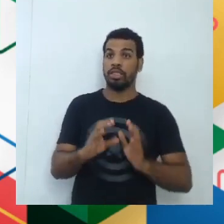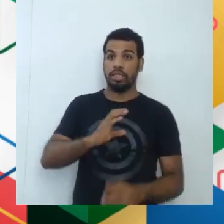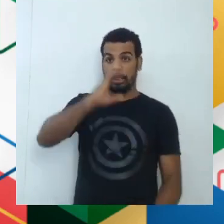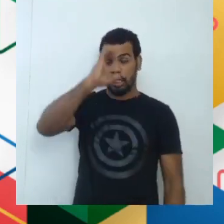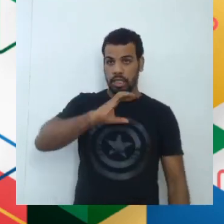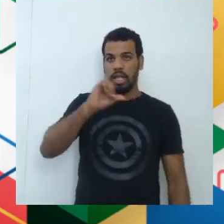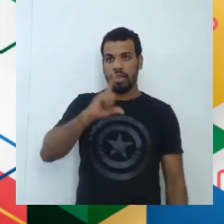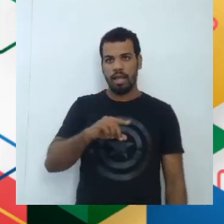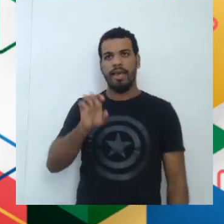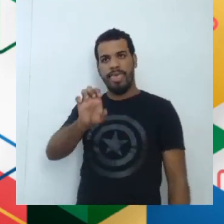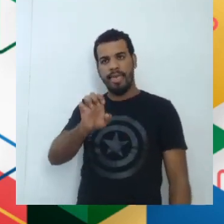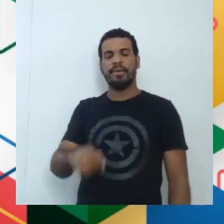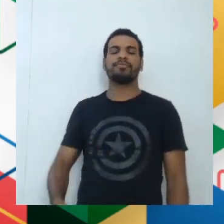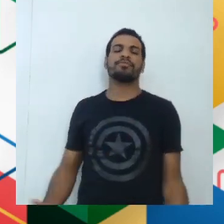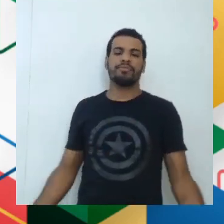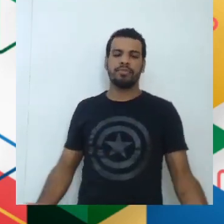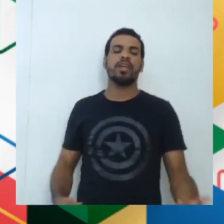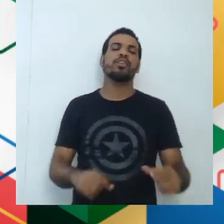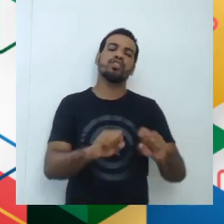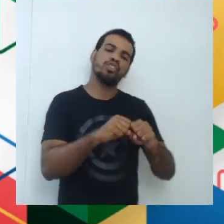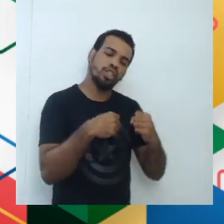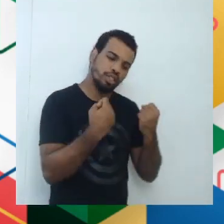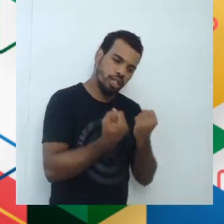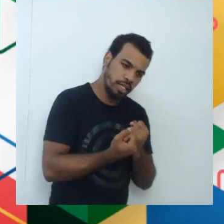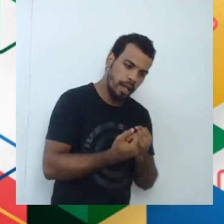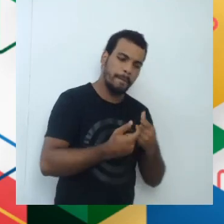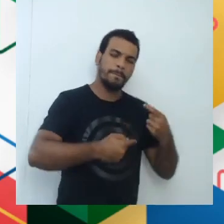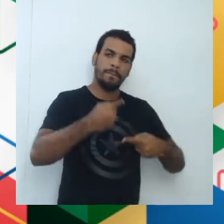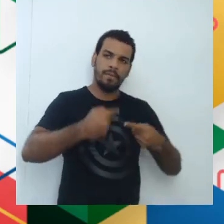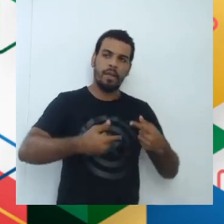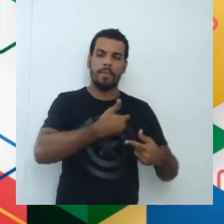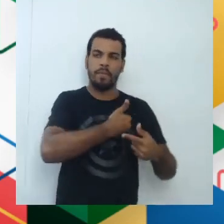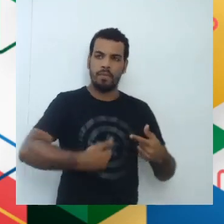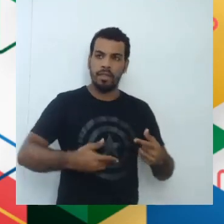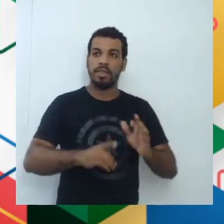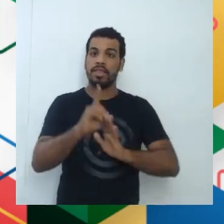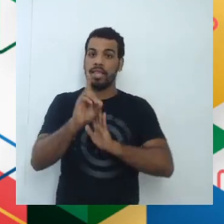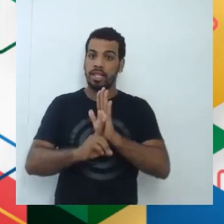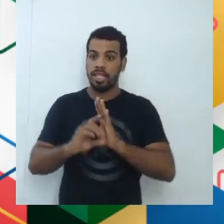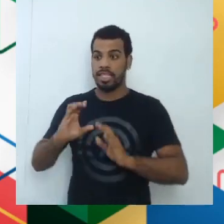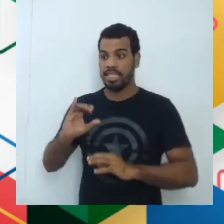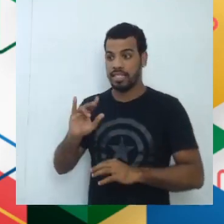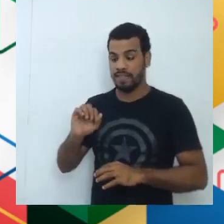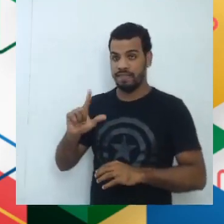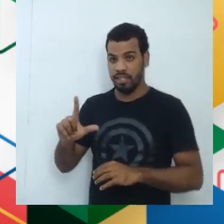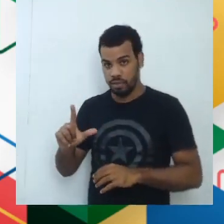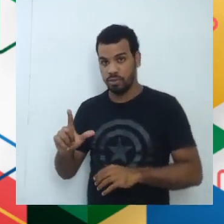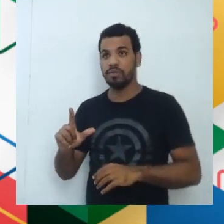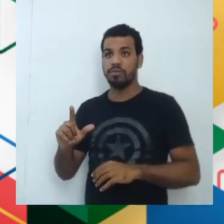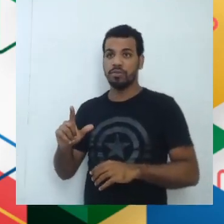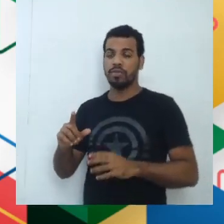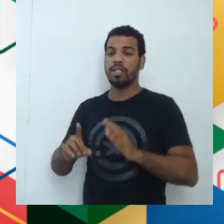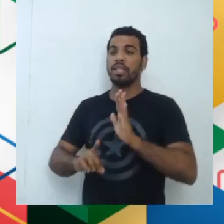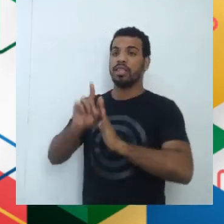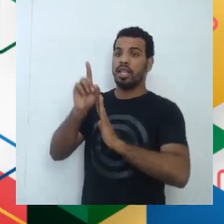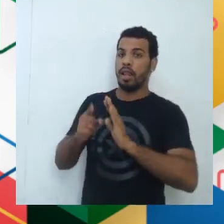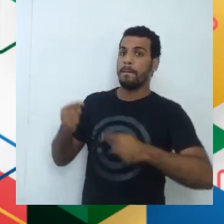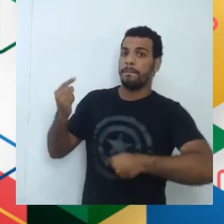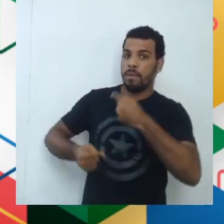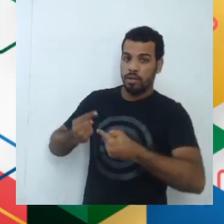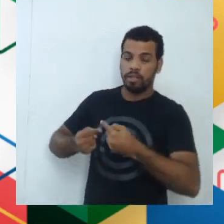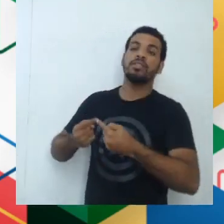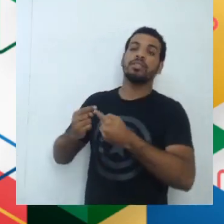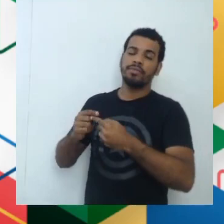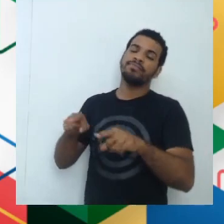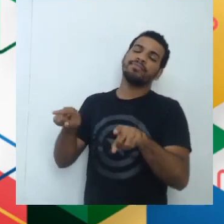direitos sociais, pensando nas políticas públicas e pensando nos direitos civis que nós temos, direitos políticos e